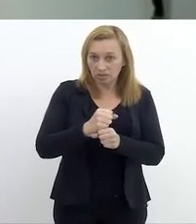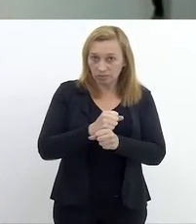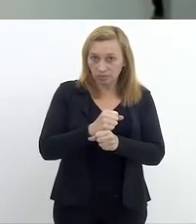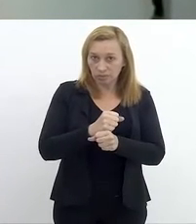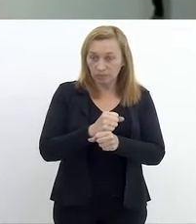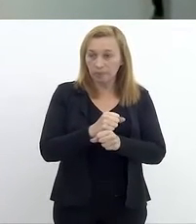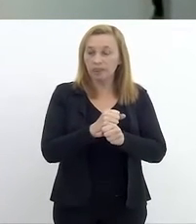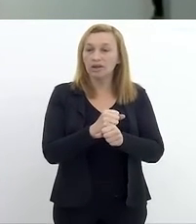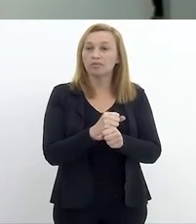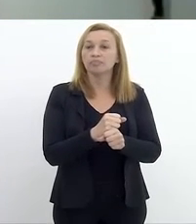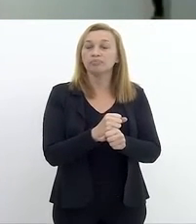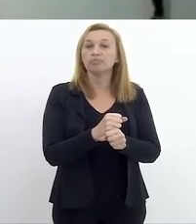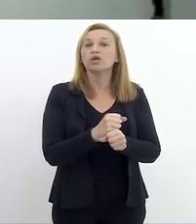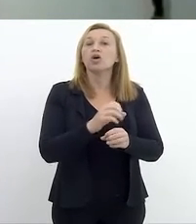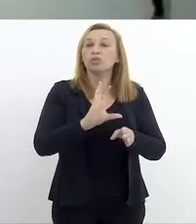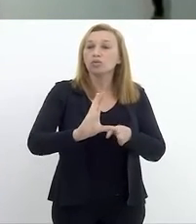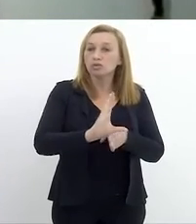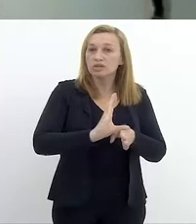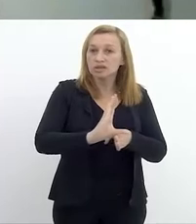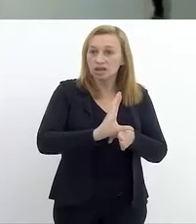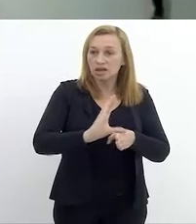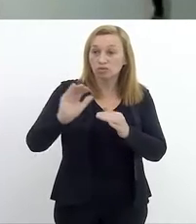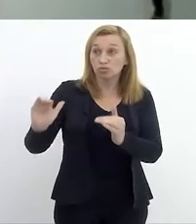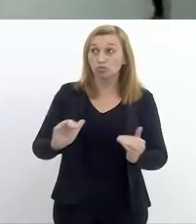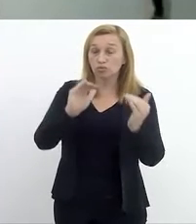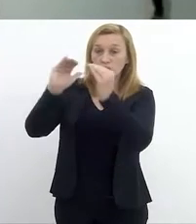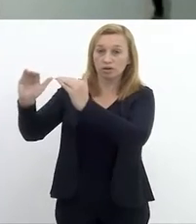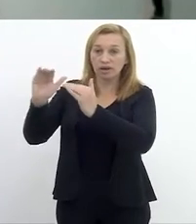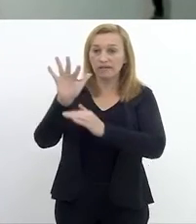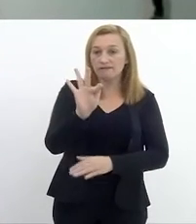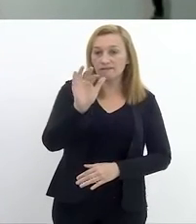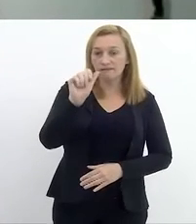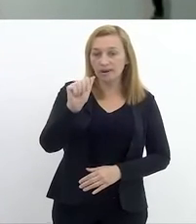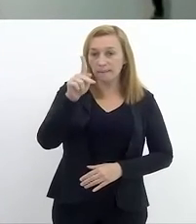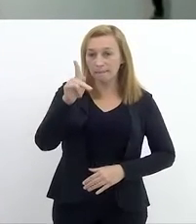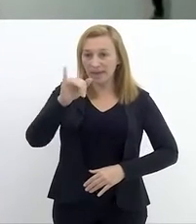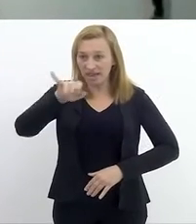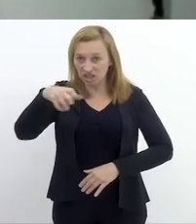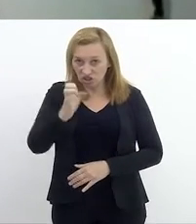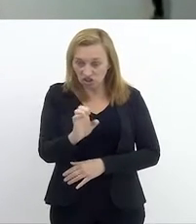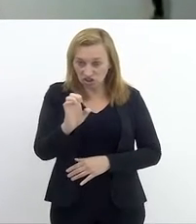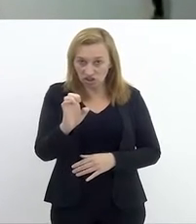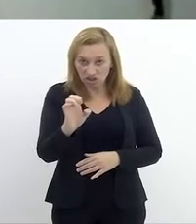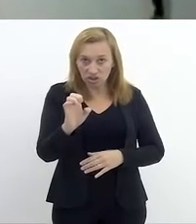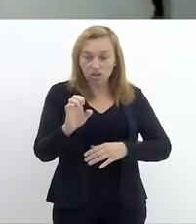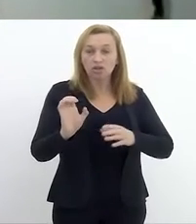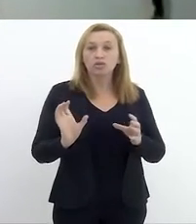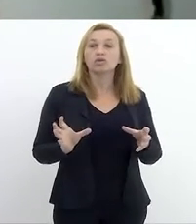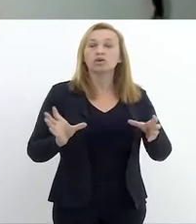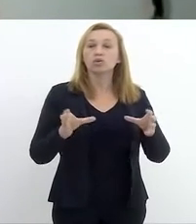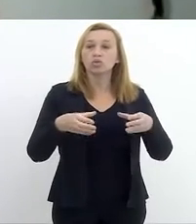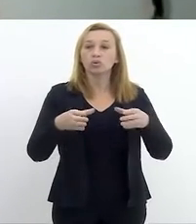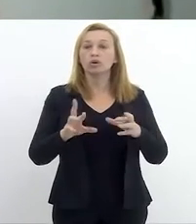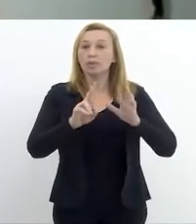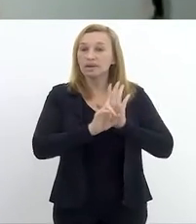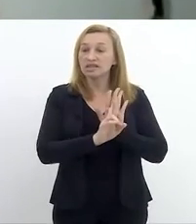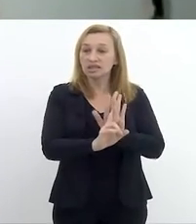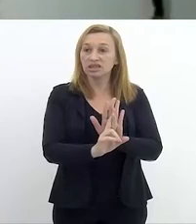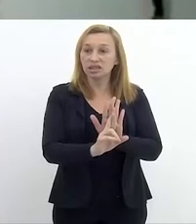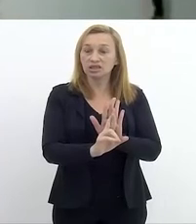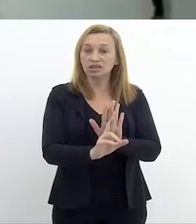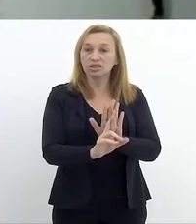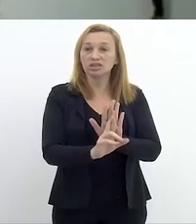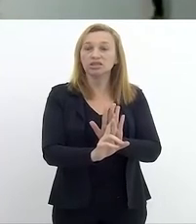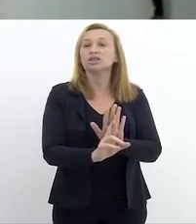tríplice elaborada pelo Conselho Superior da Faperj. Esse conselho é uma representação ampla da